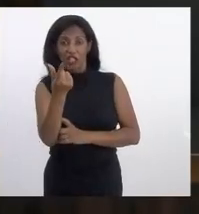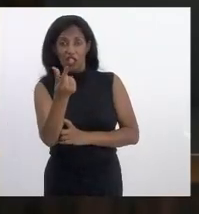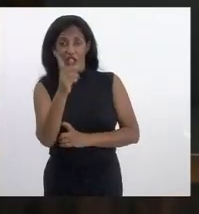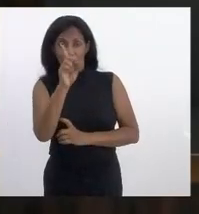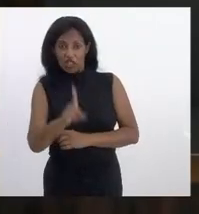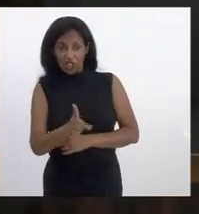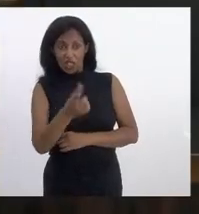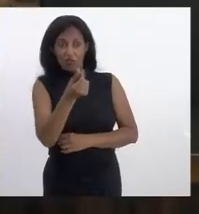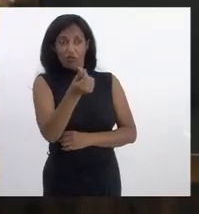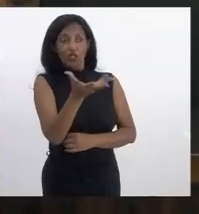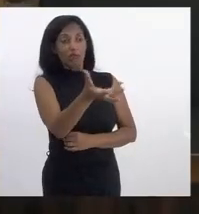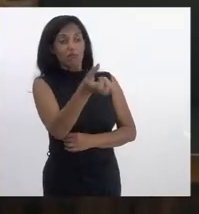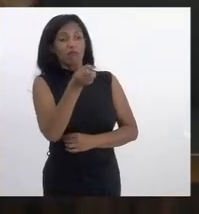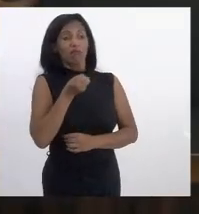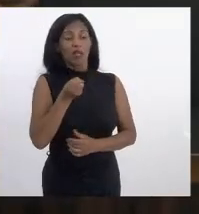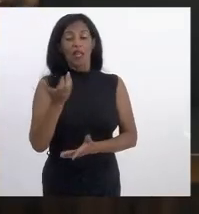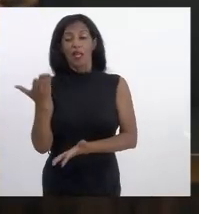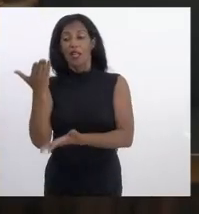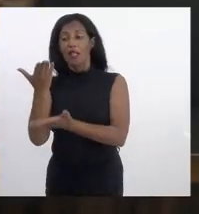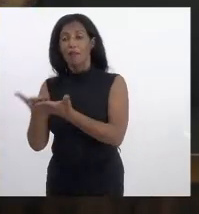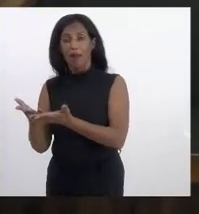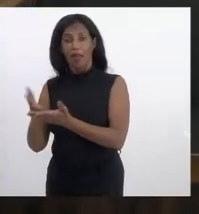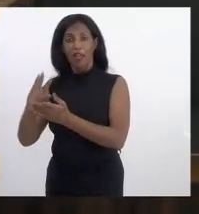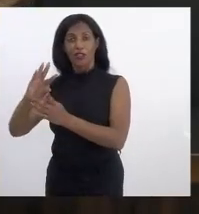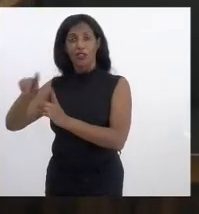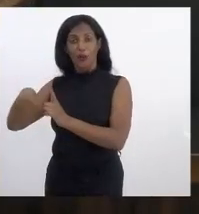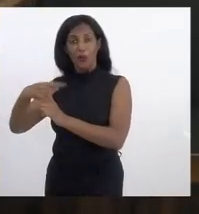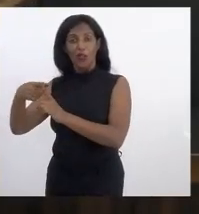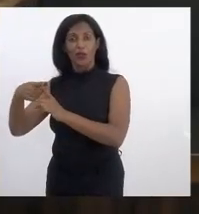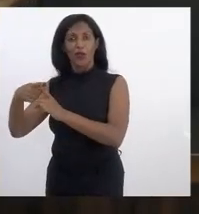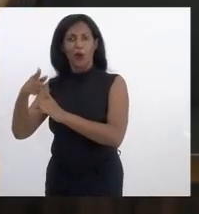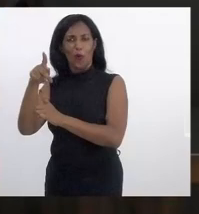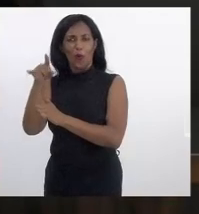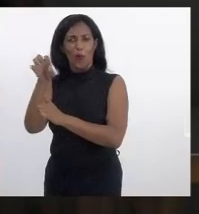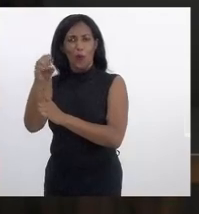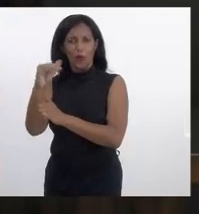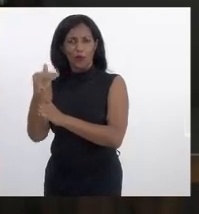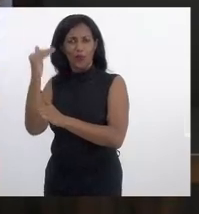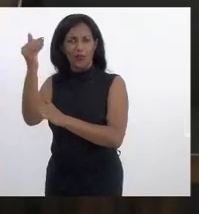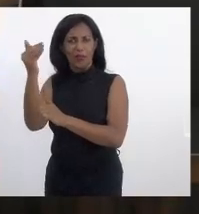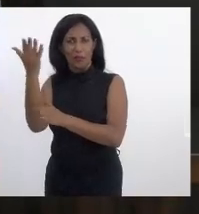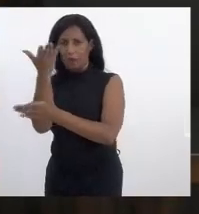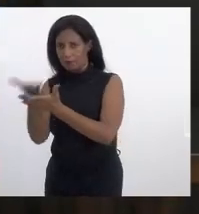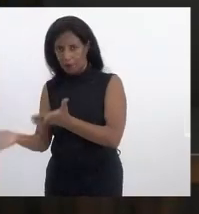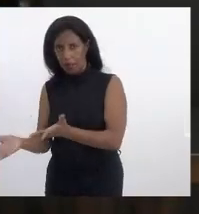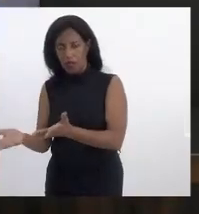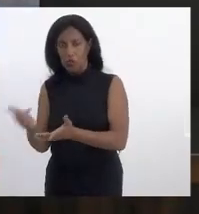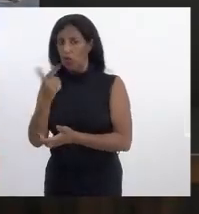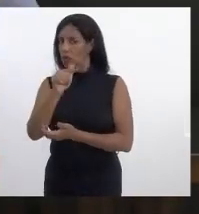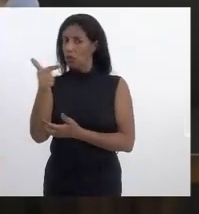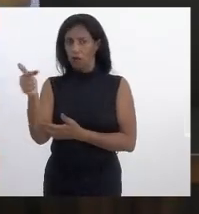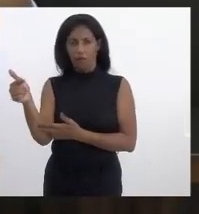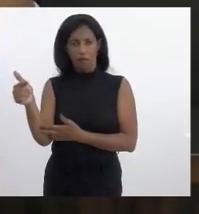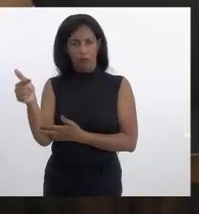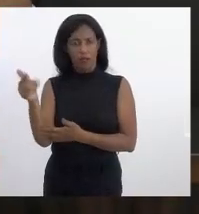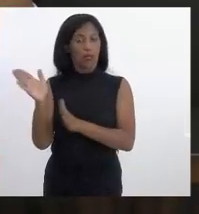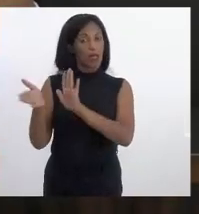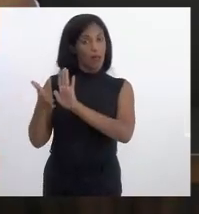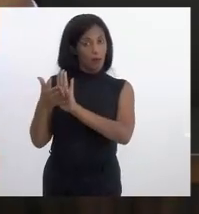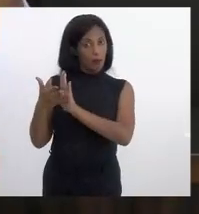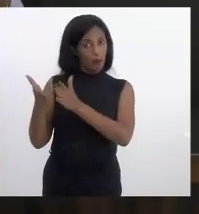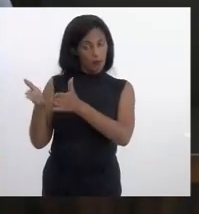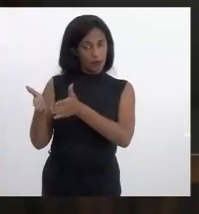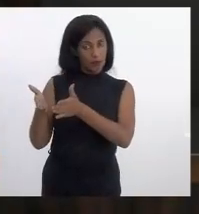ele perde o adicional de inatividade o posto acima ele não terá este Essa é a